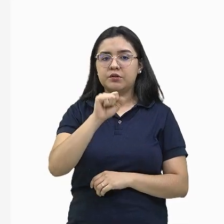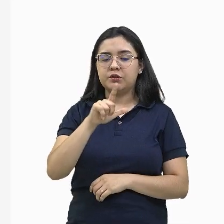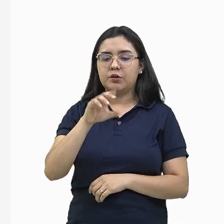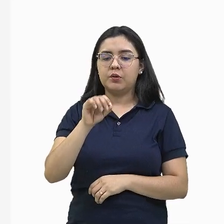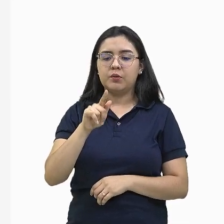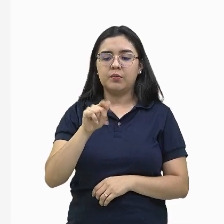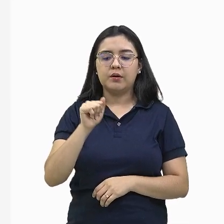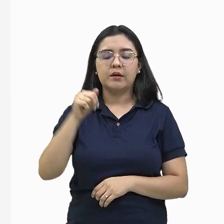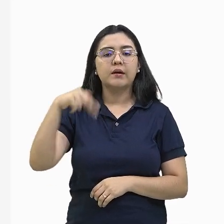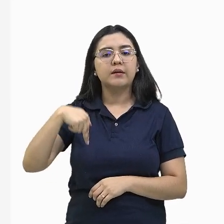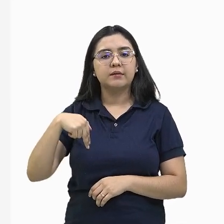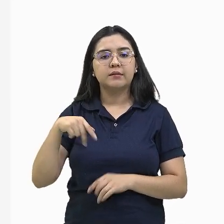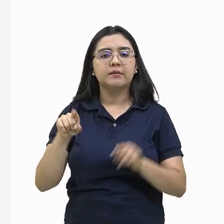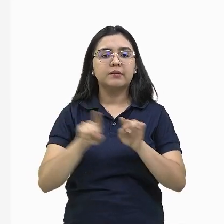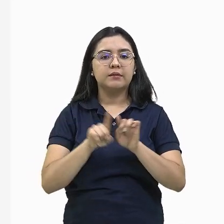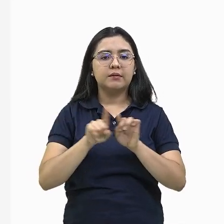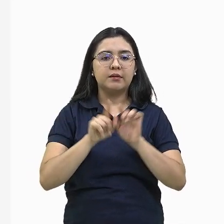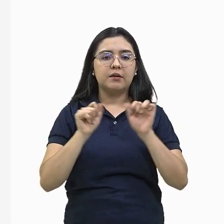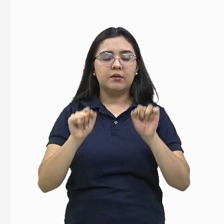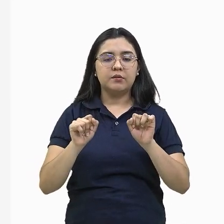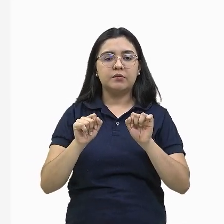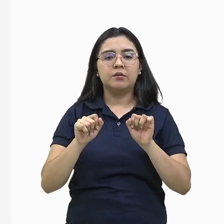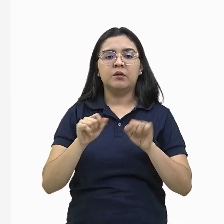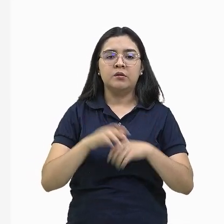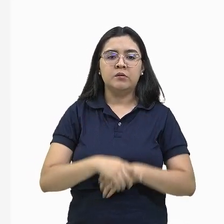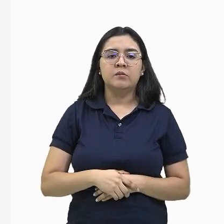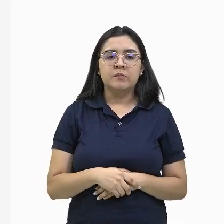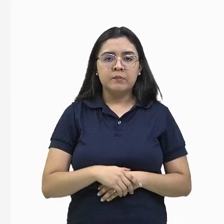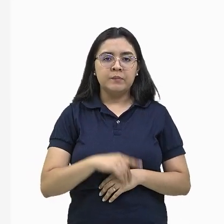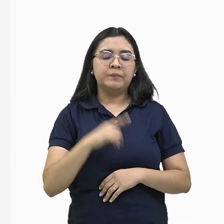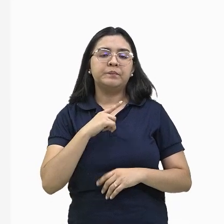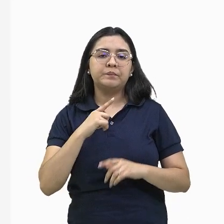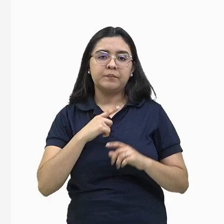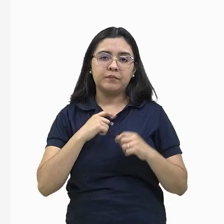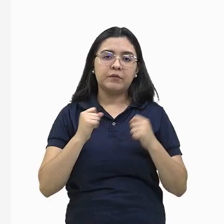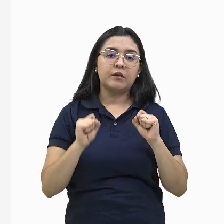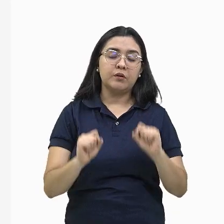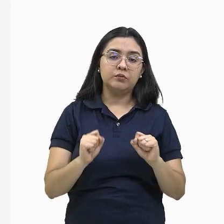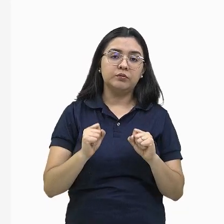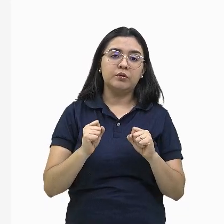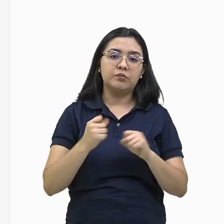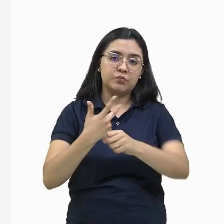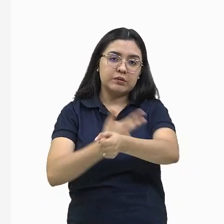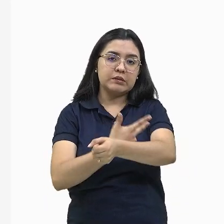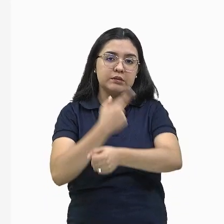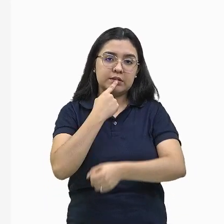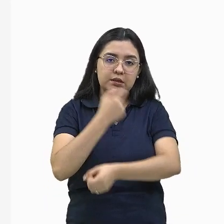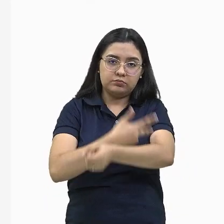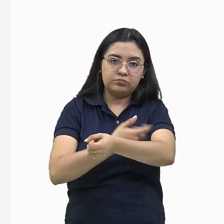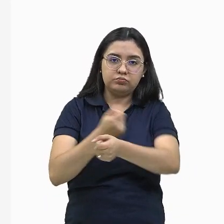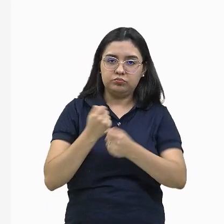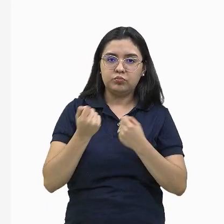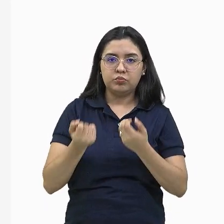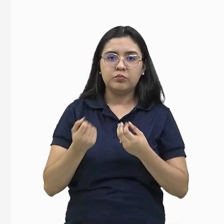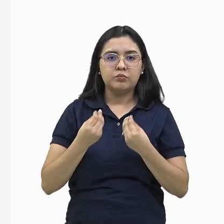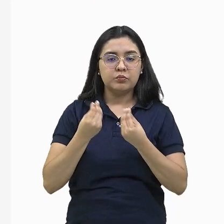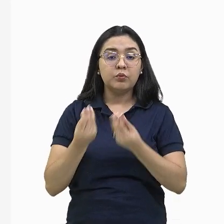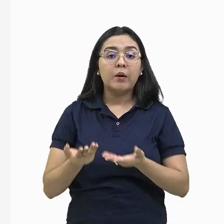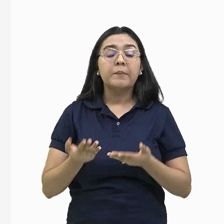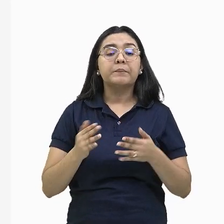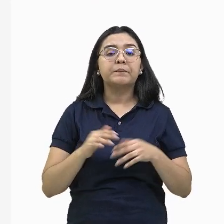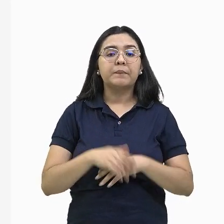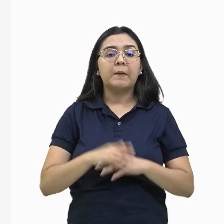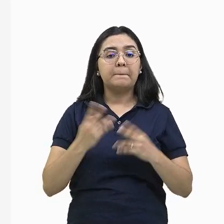Percebam que ele tem aqui o enunciado: doe sangue, você pode. Observem que